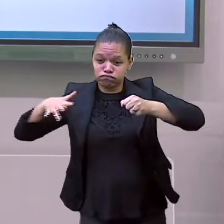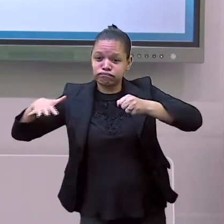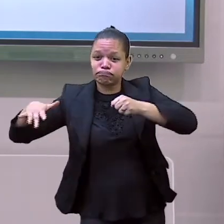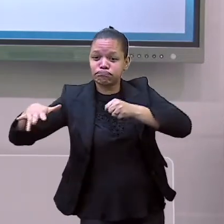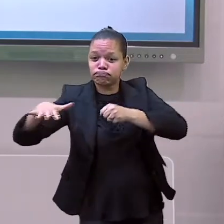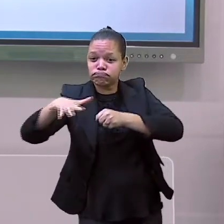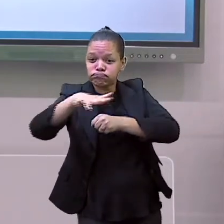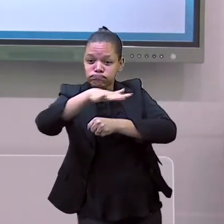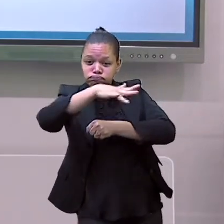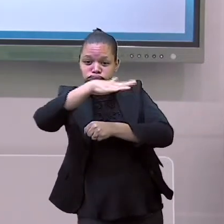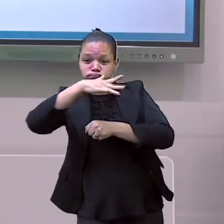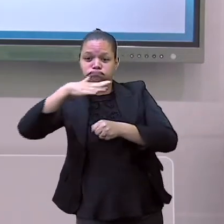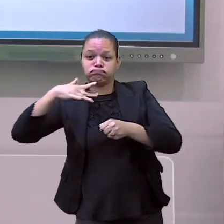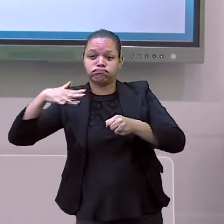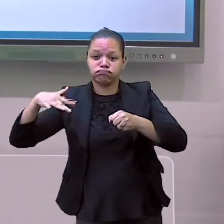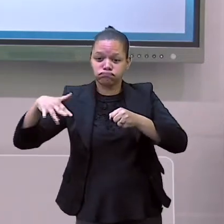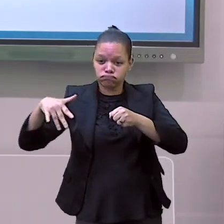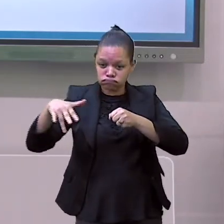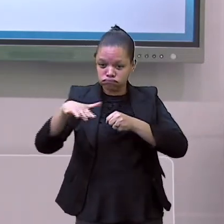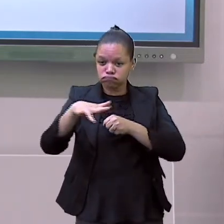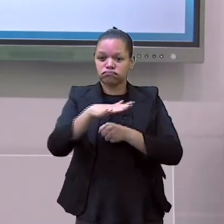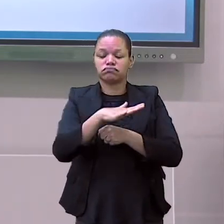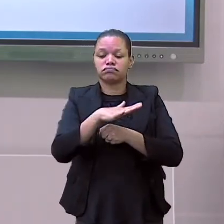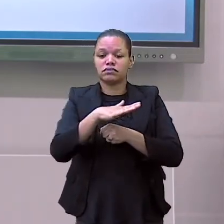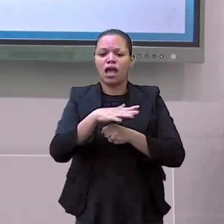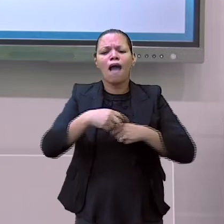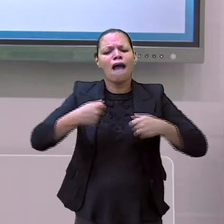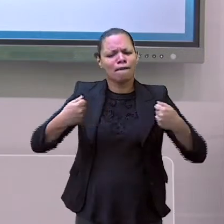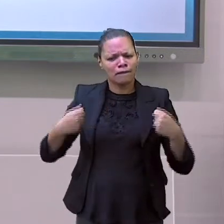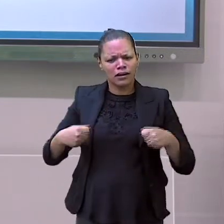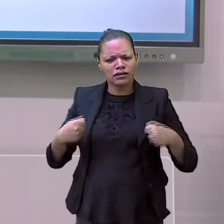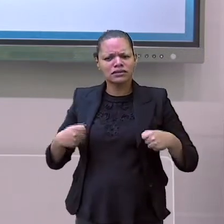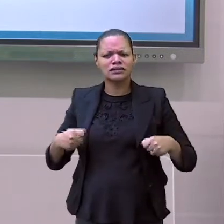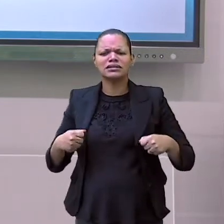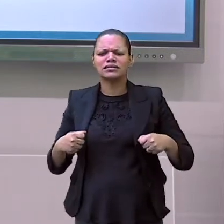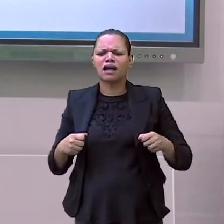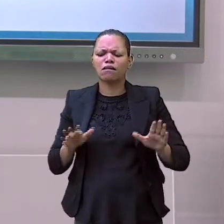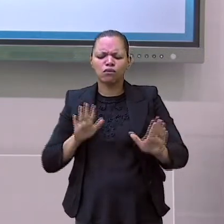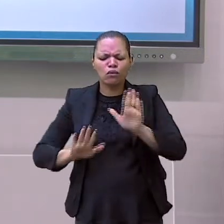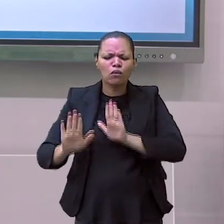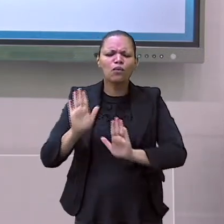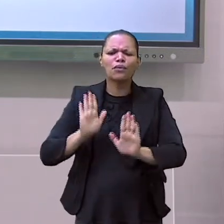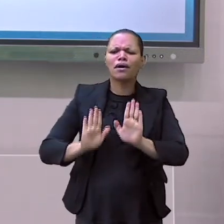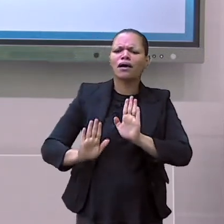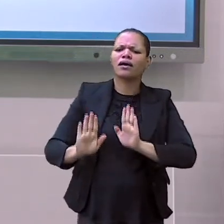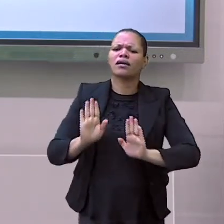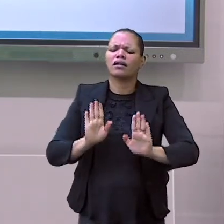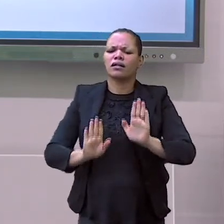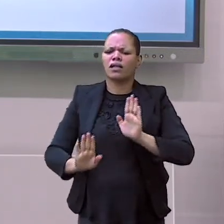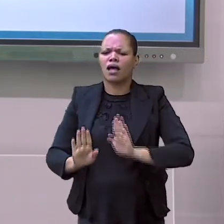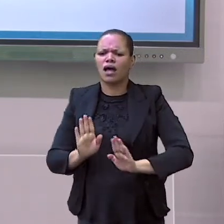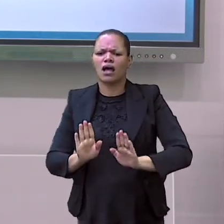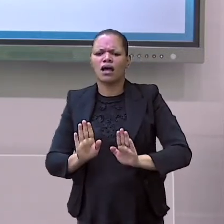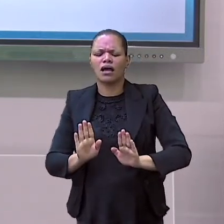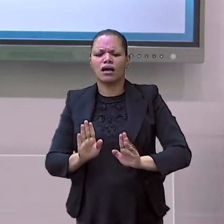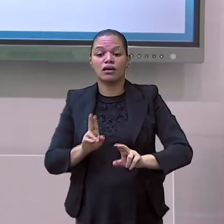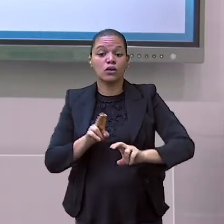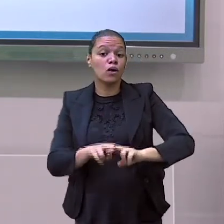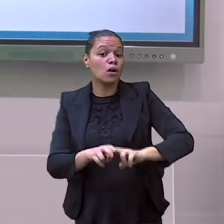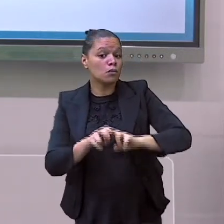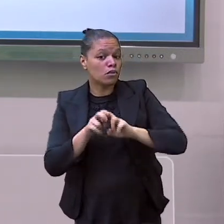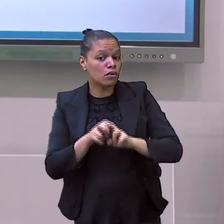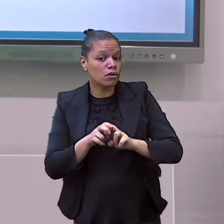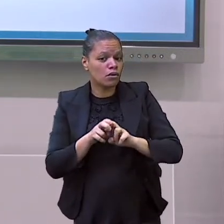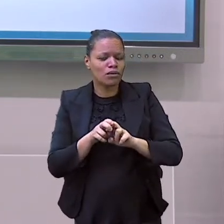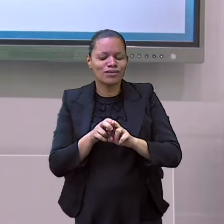Um ciclo de contágio. Então, nós temos que estar atento a isso aí. Por isso que não é bom a gente